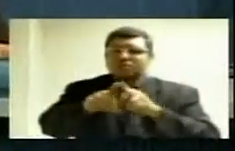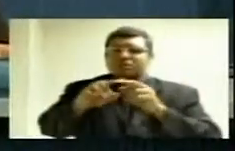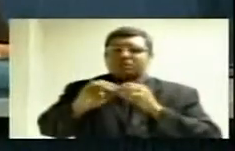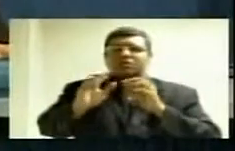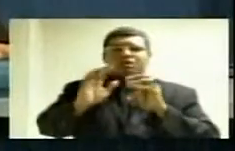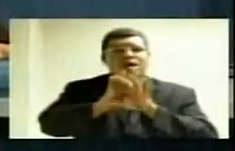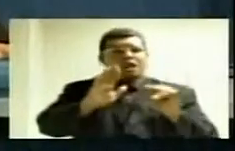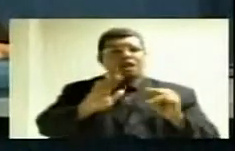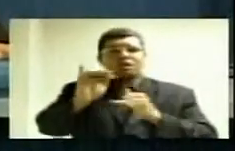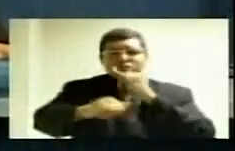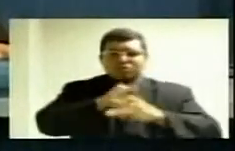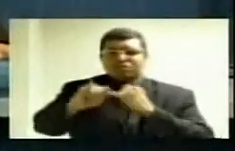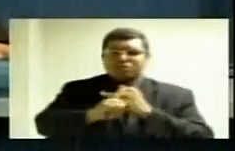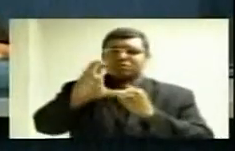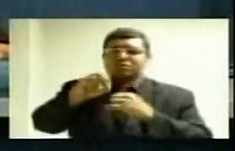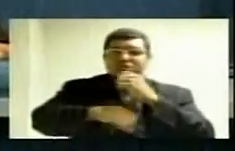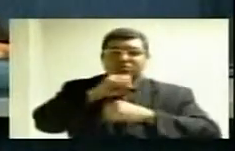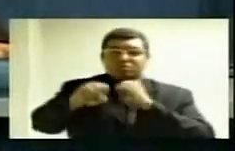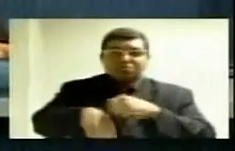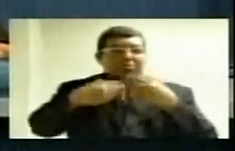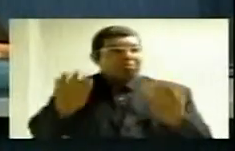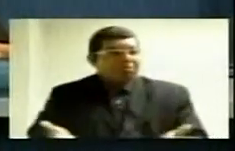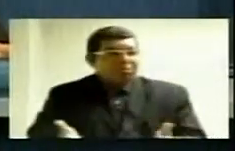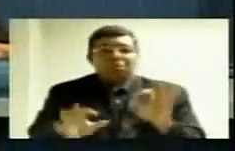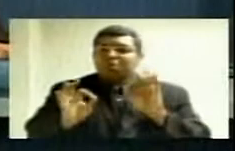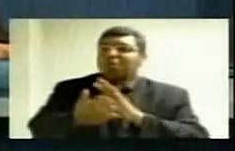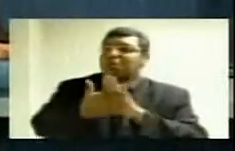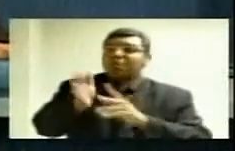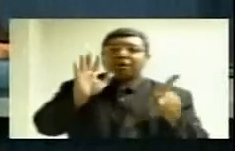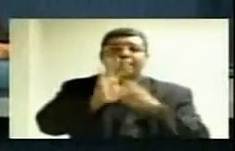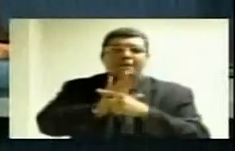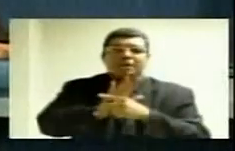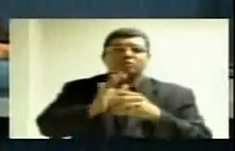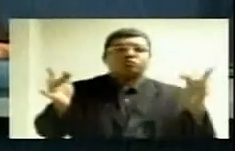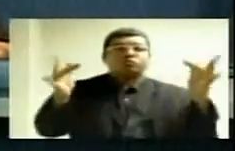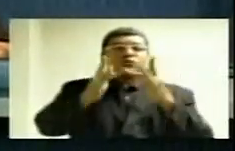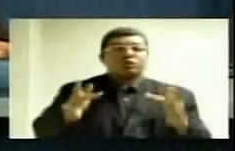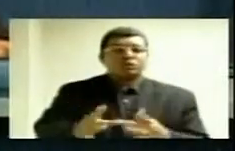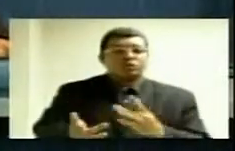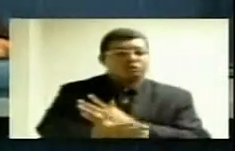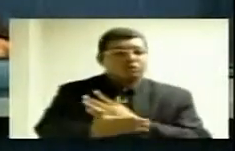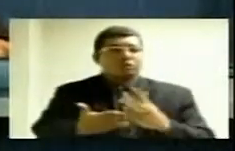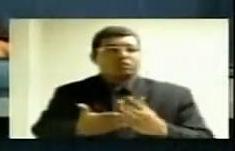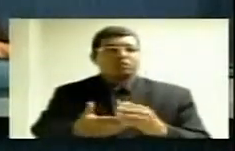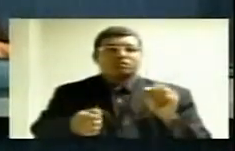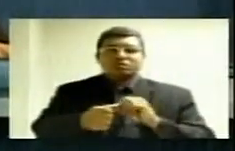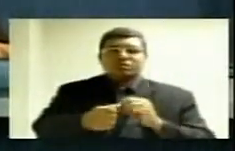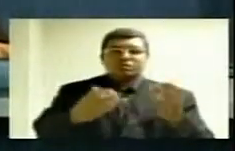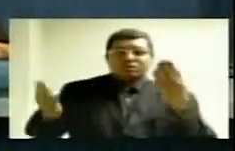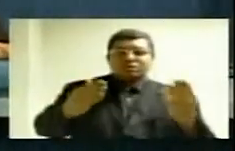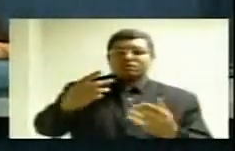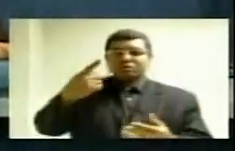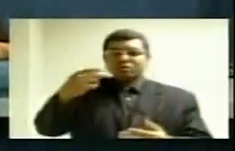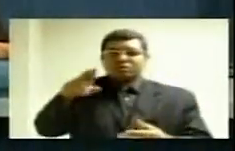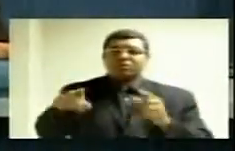lei de informática por 50 anos. E isso não fazia parte do acordo inicial estabelecido entre os